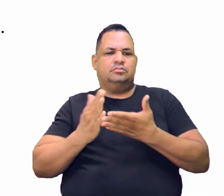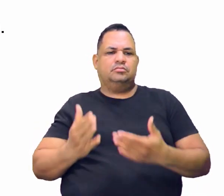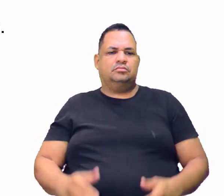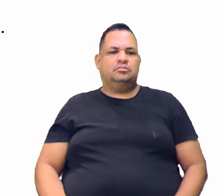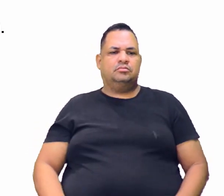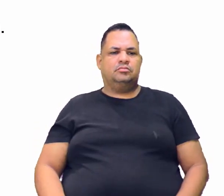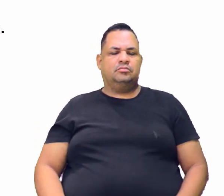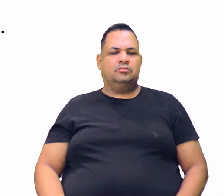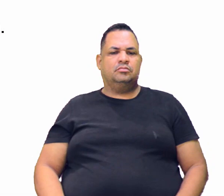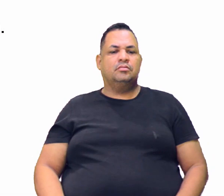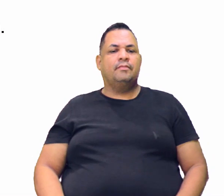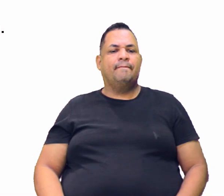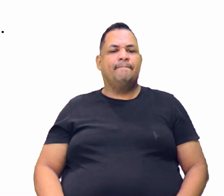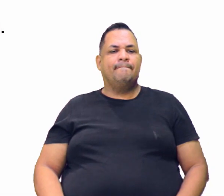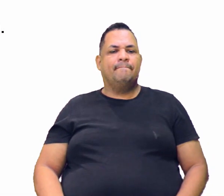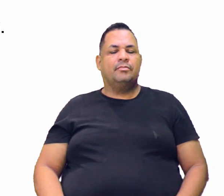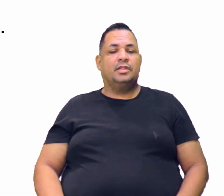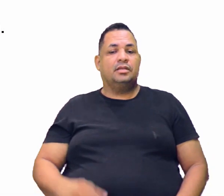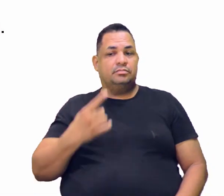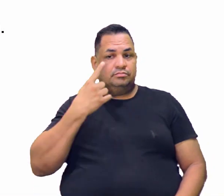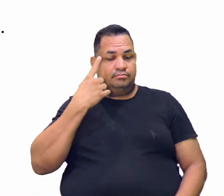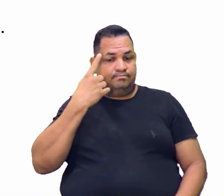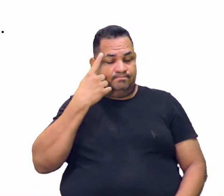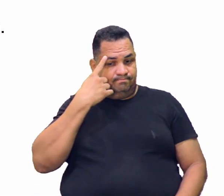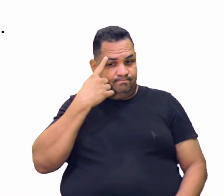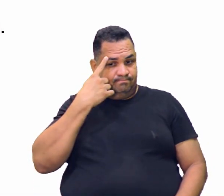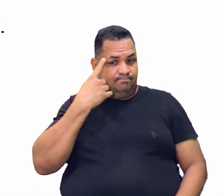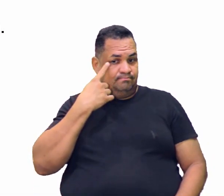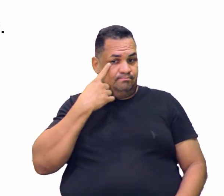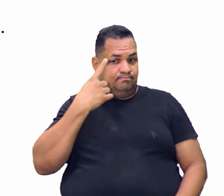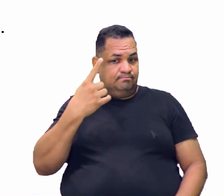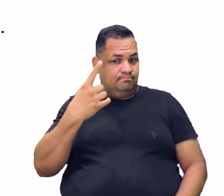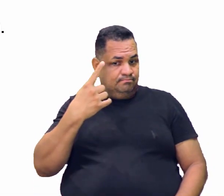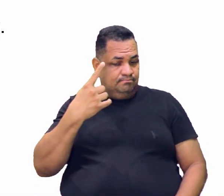intensidade. Então, você tem que gravar. Aí você viu.